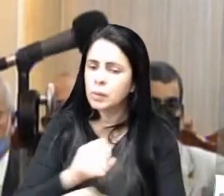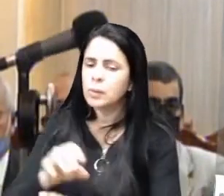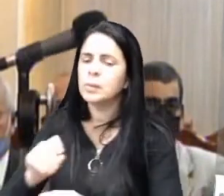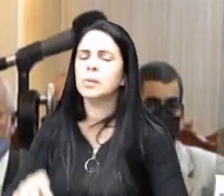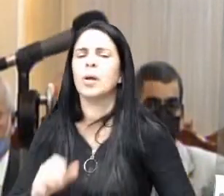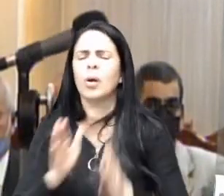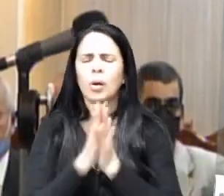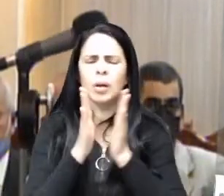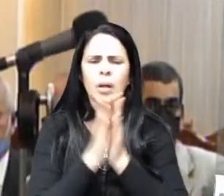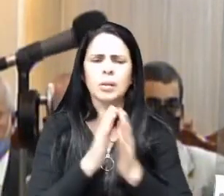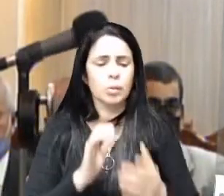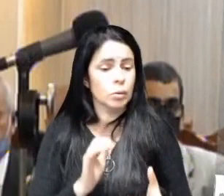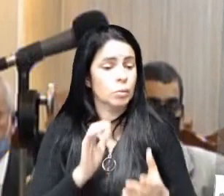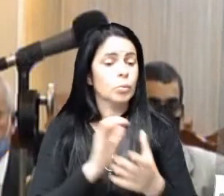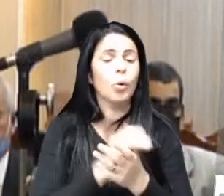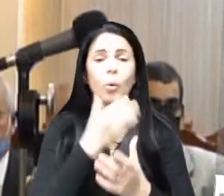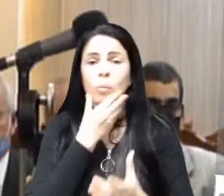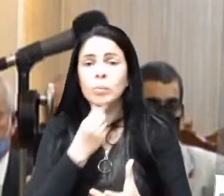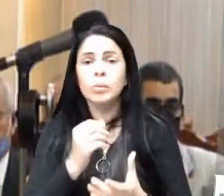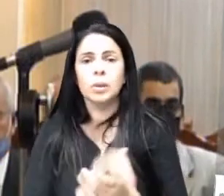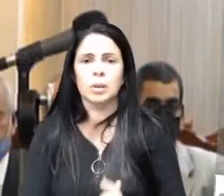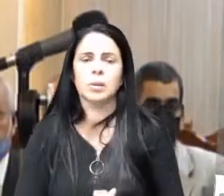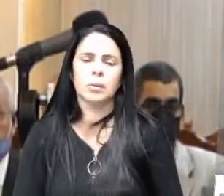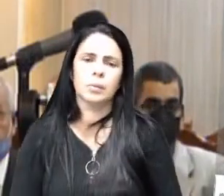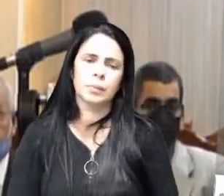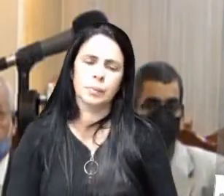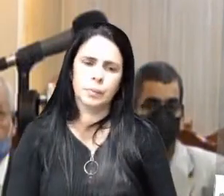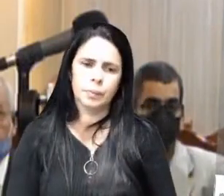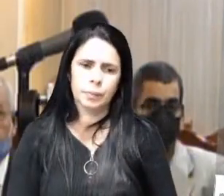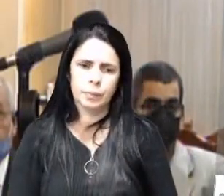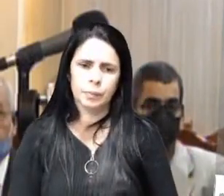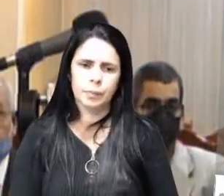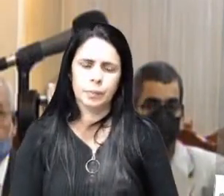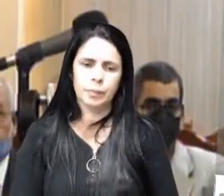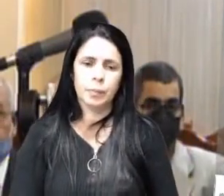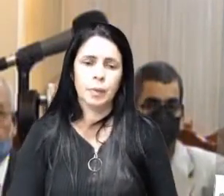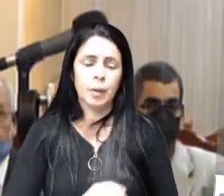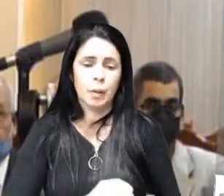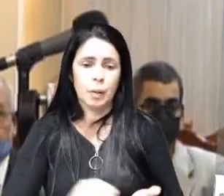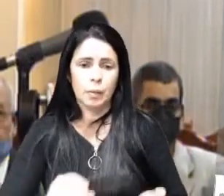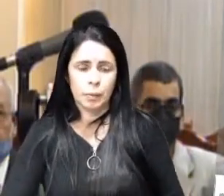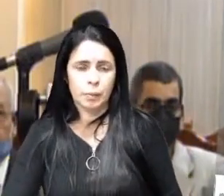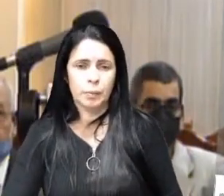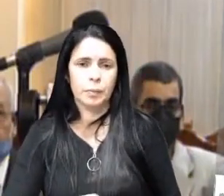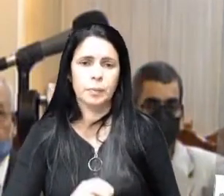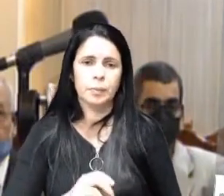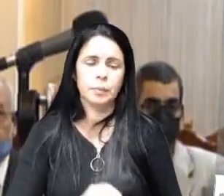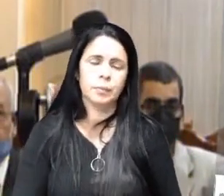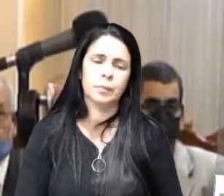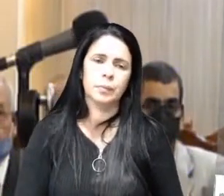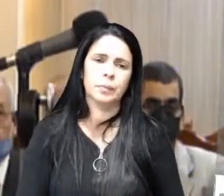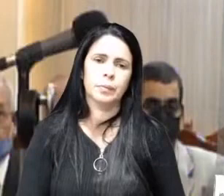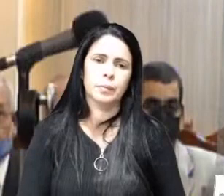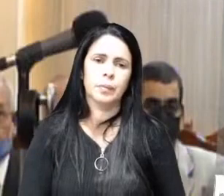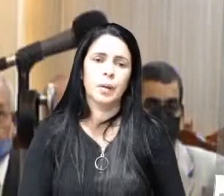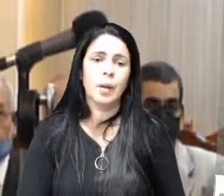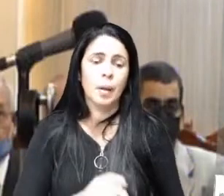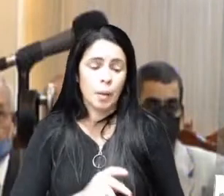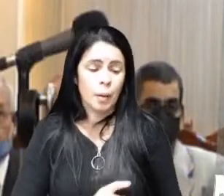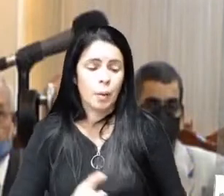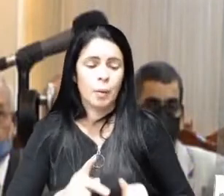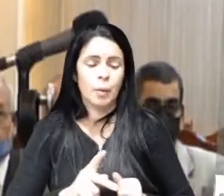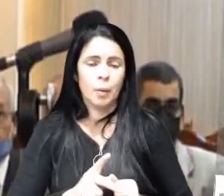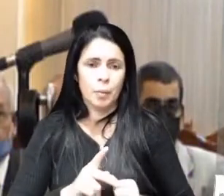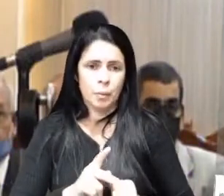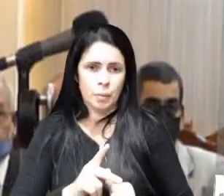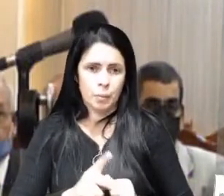1 de Pedro 3:7, está lá um conselho. Pedro diz para o marido que trate